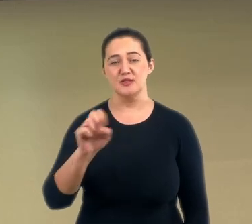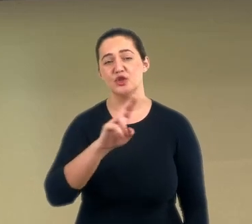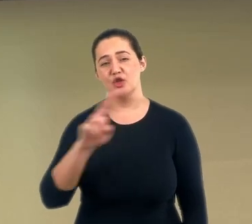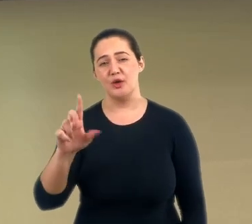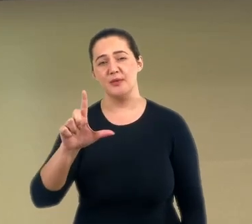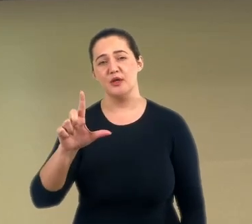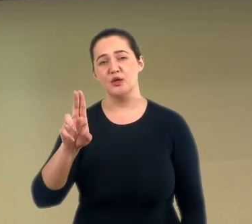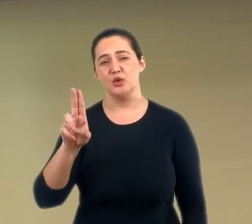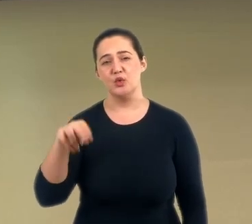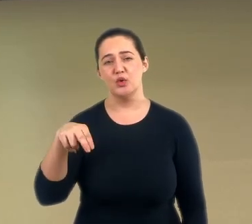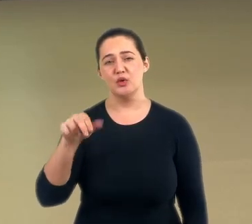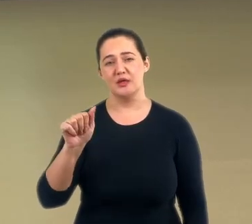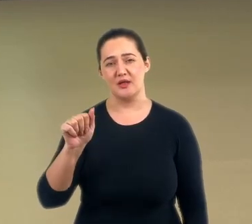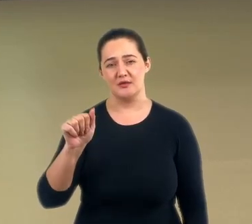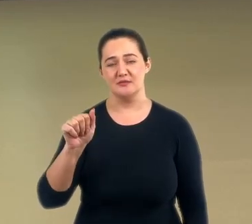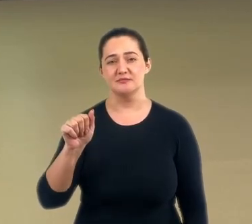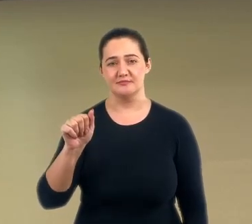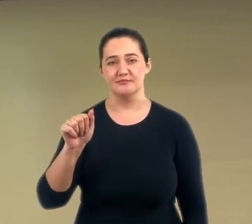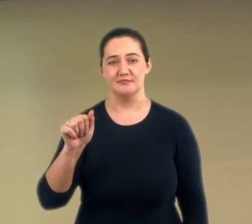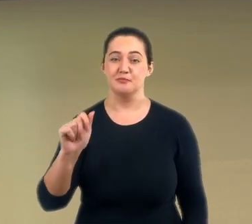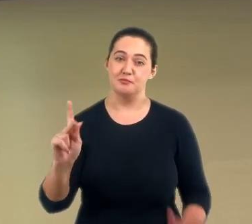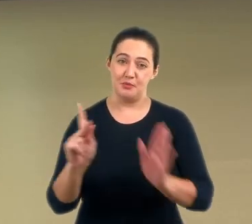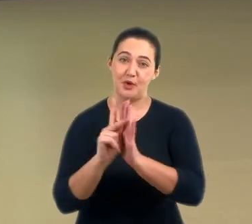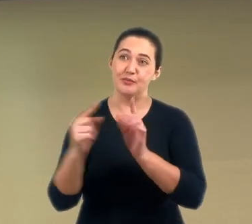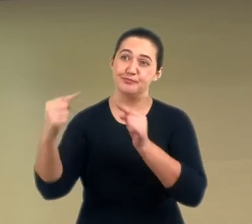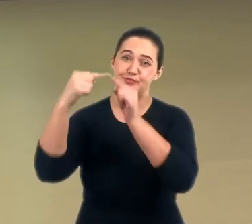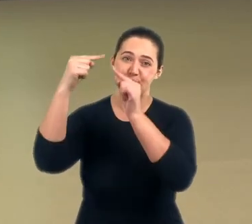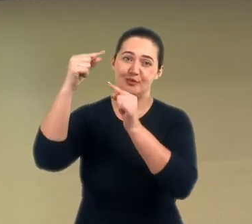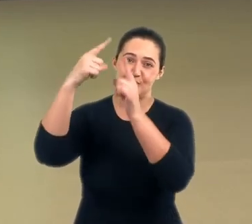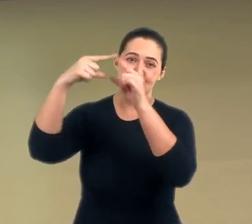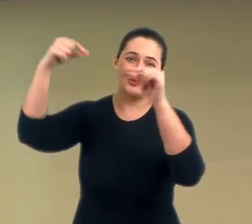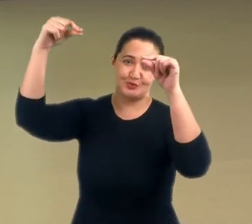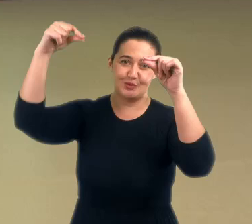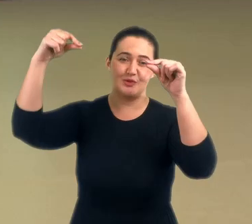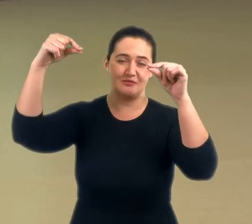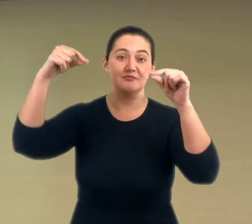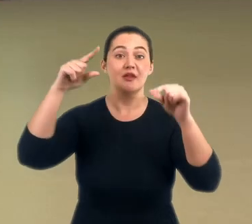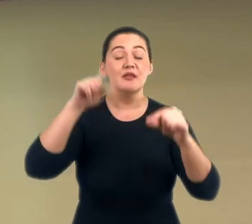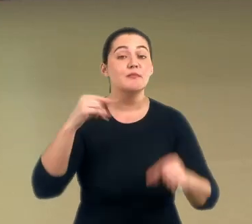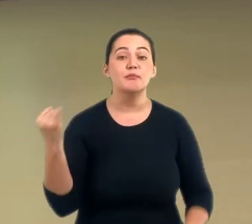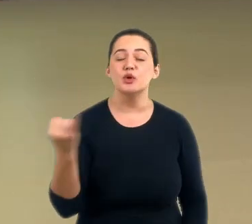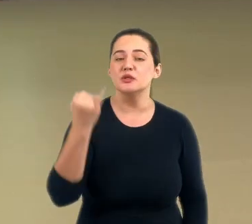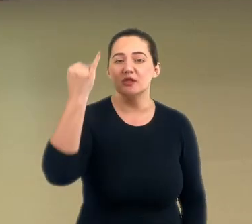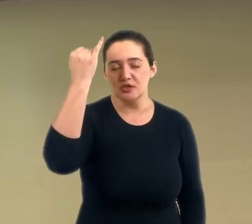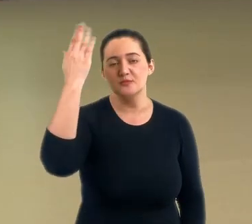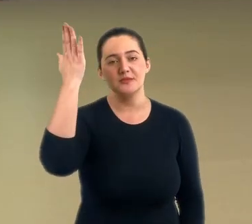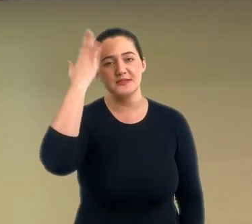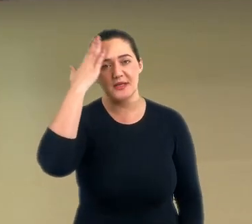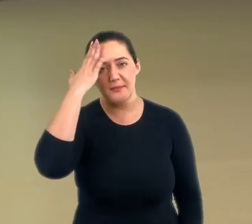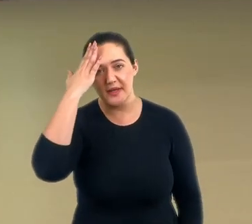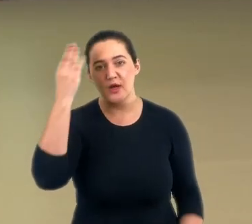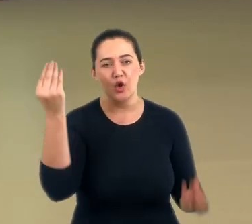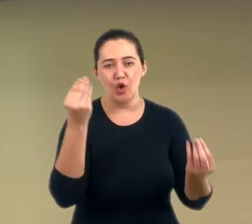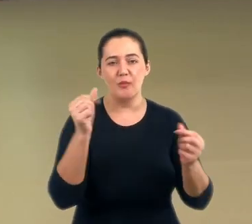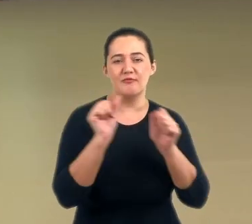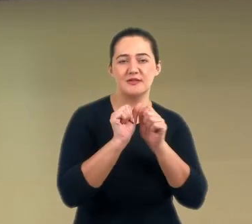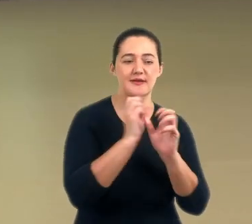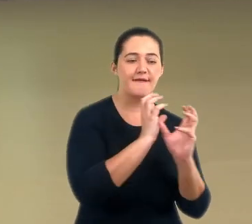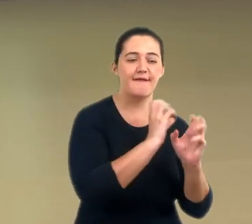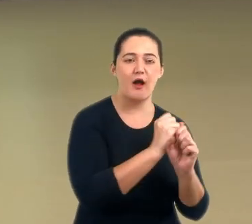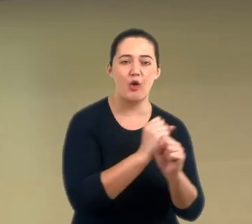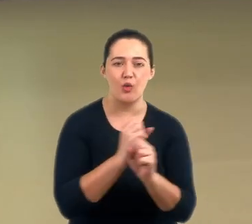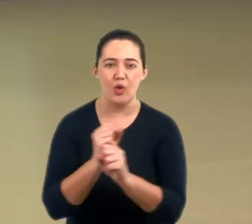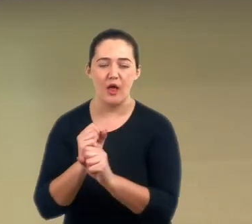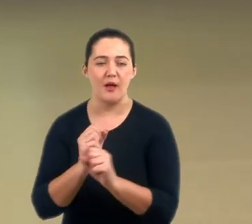lunação. Isso é tremendamente valioso para fazermos uma correspondência astronômica